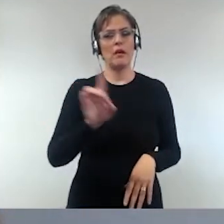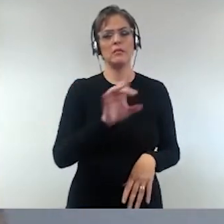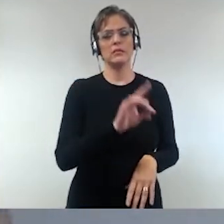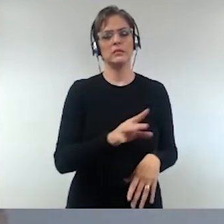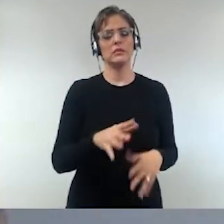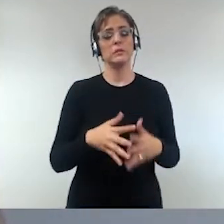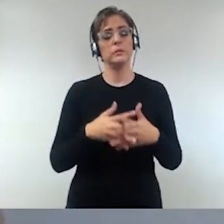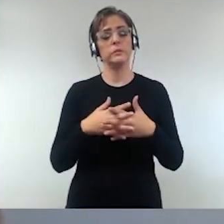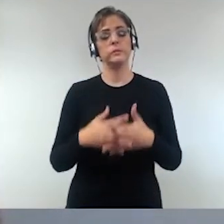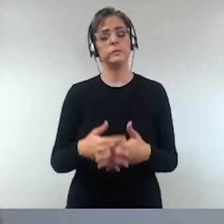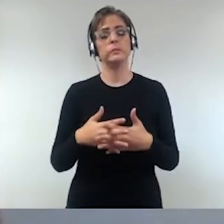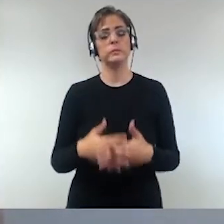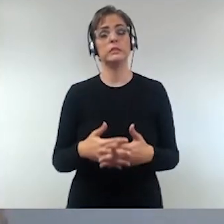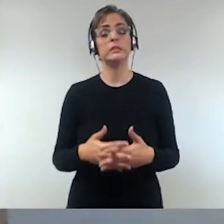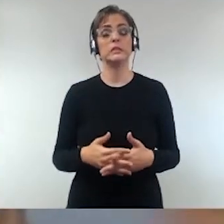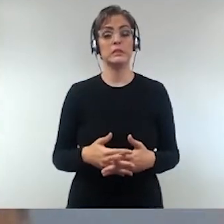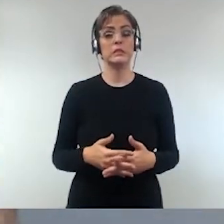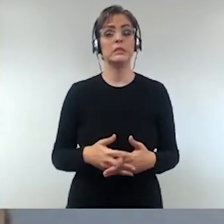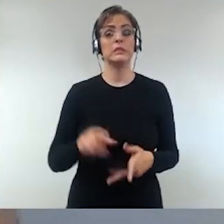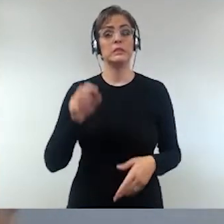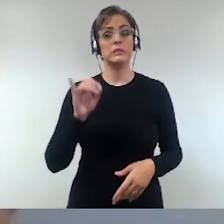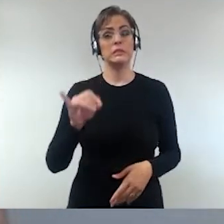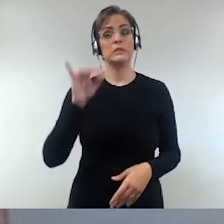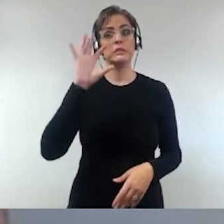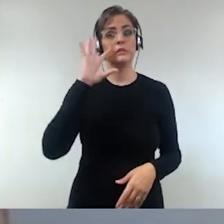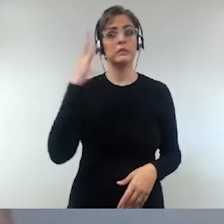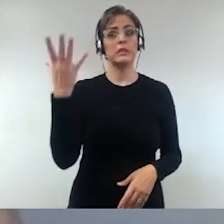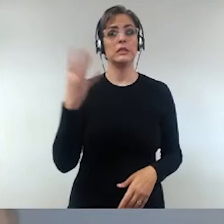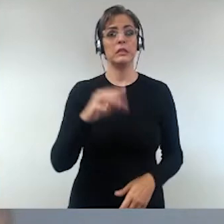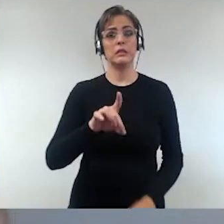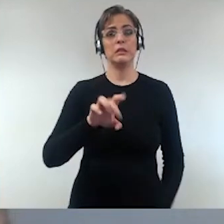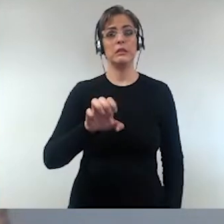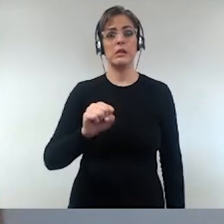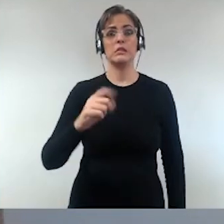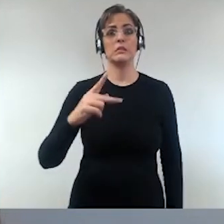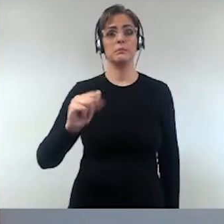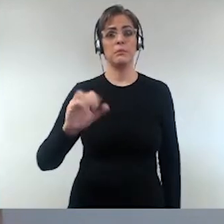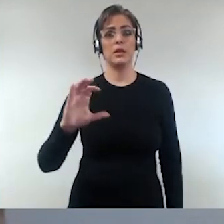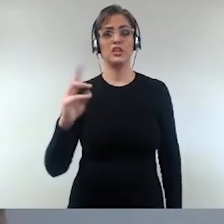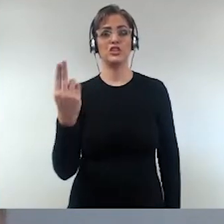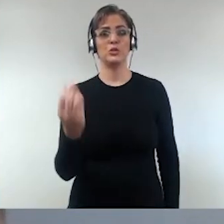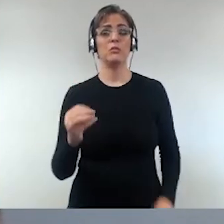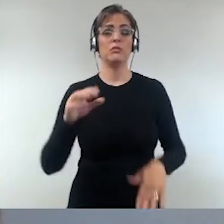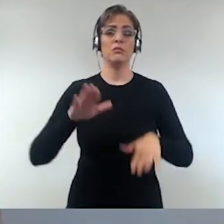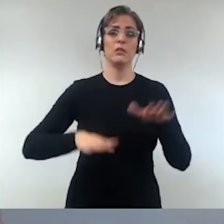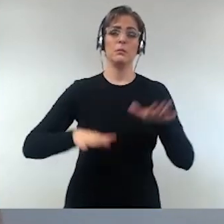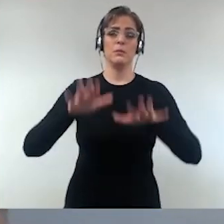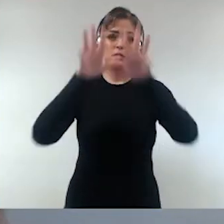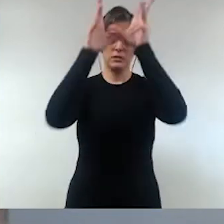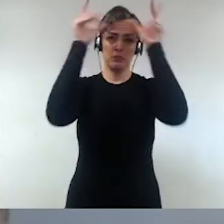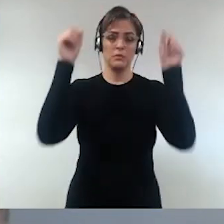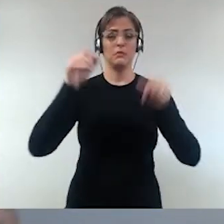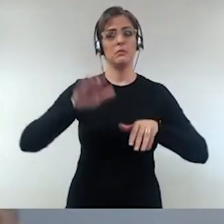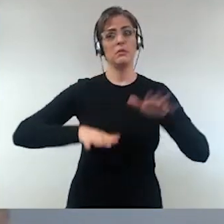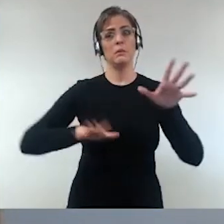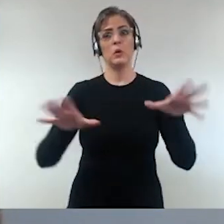mais complicado quando você quer despachar com o julgador. Aí depende do tribunal, depende do órgão colegiado, né, da Câmara, da